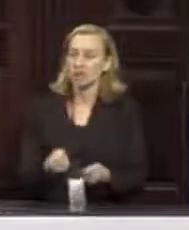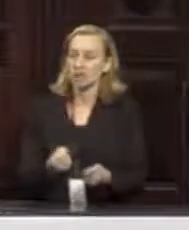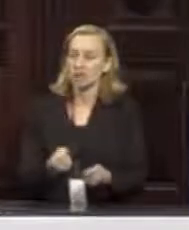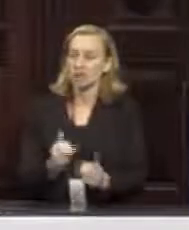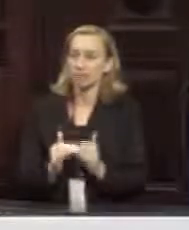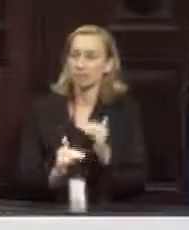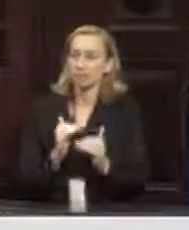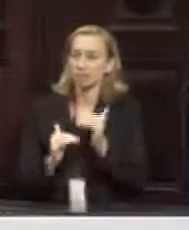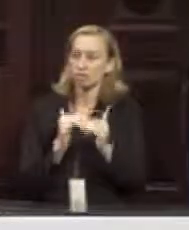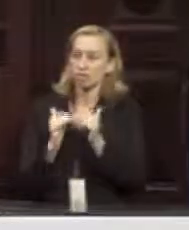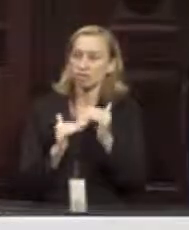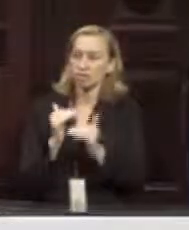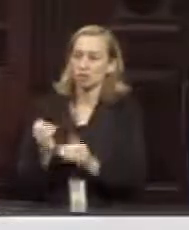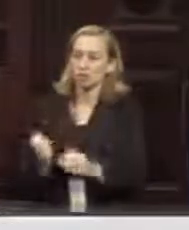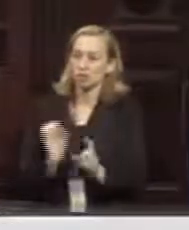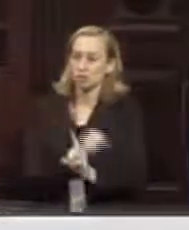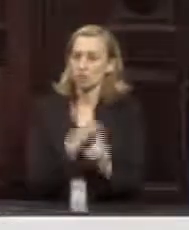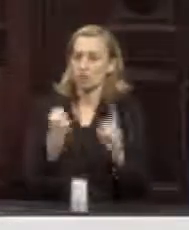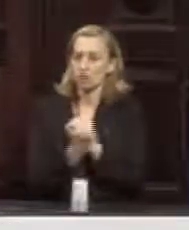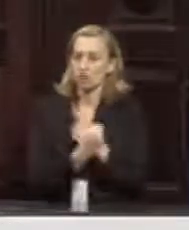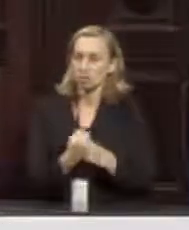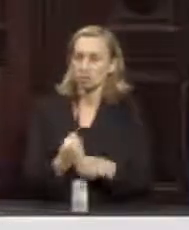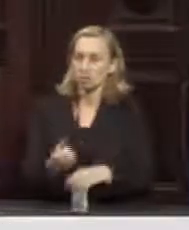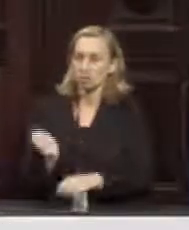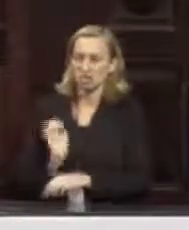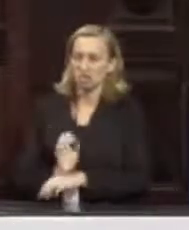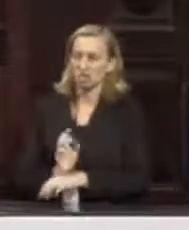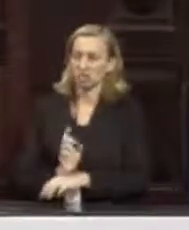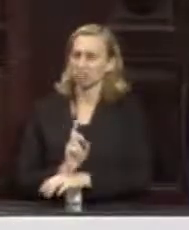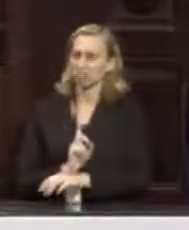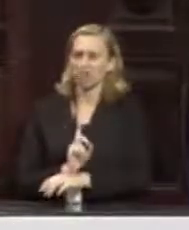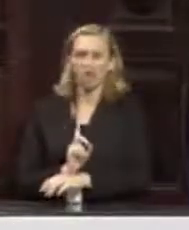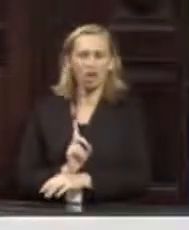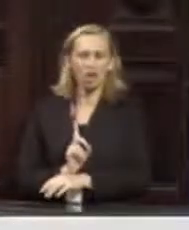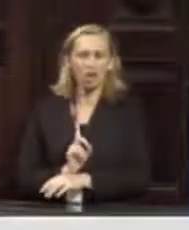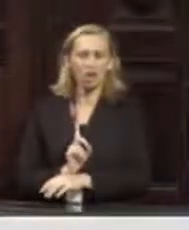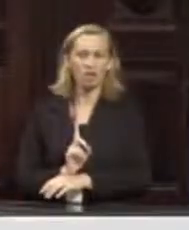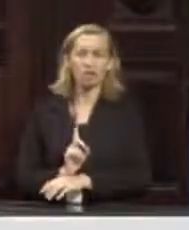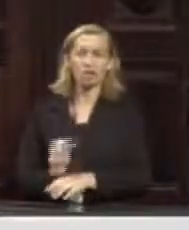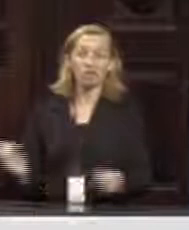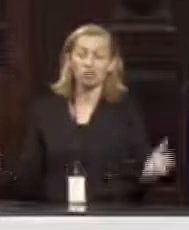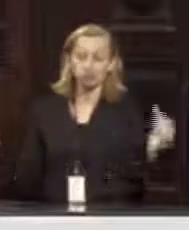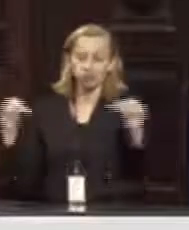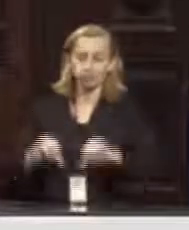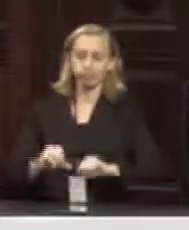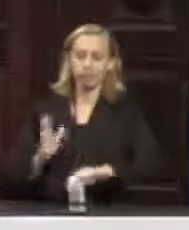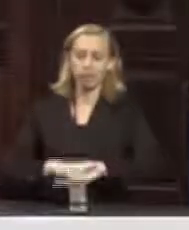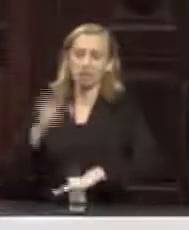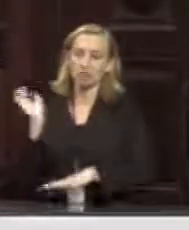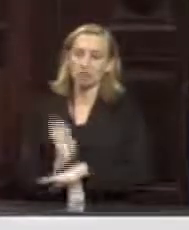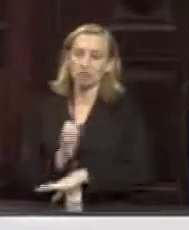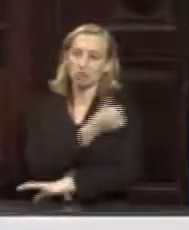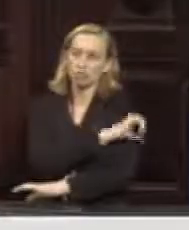desenvolvimento econômico e social do nosso Estado. Muito pelo contrário, vai aprofundar cada vez mais a